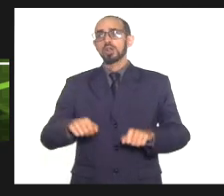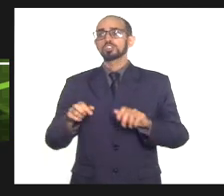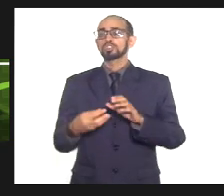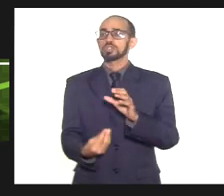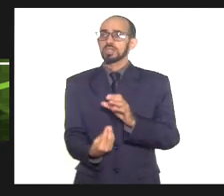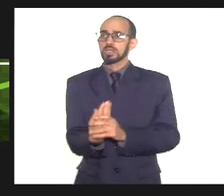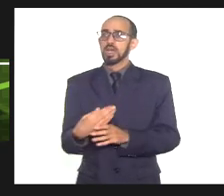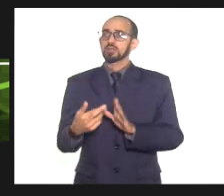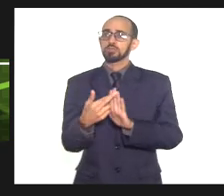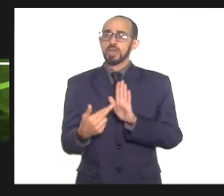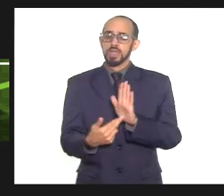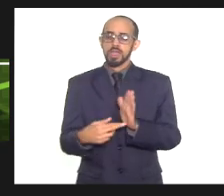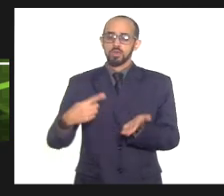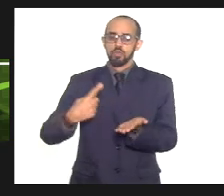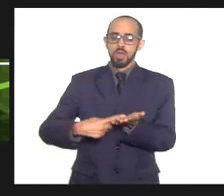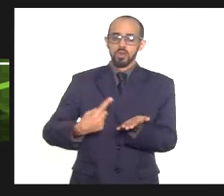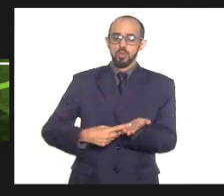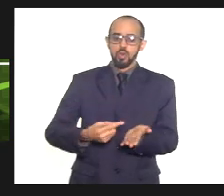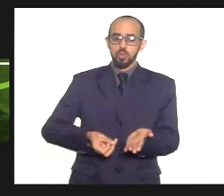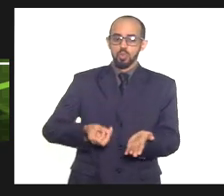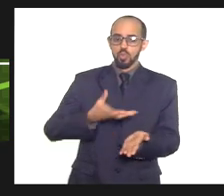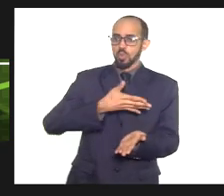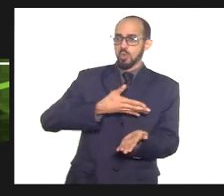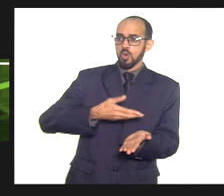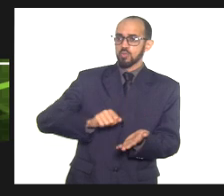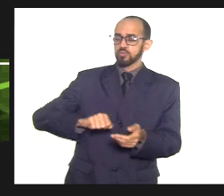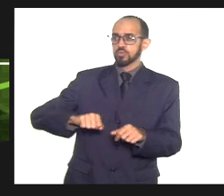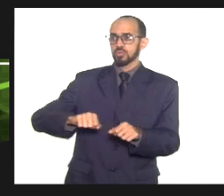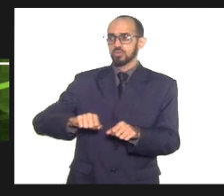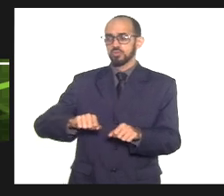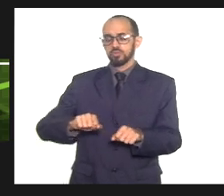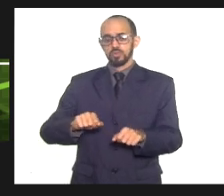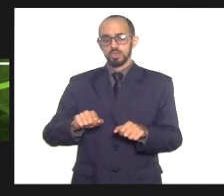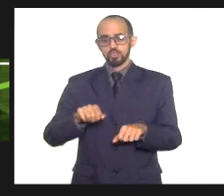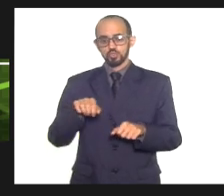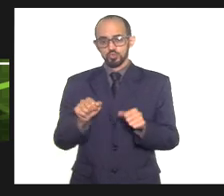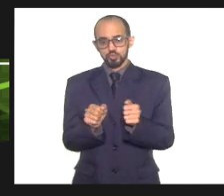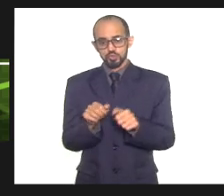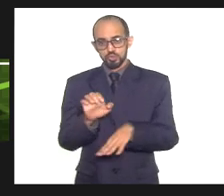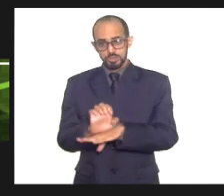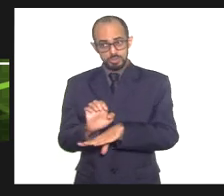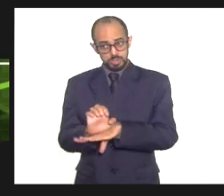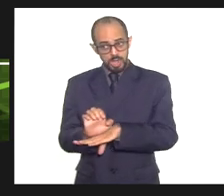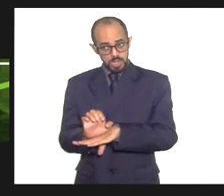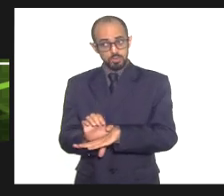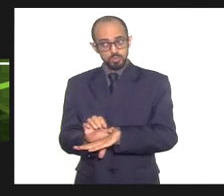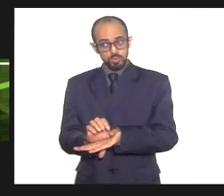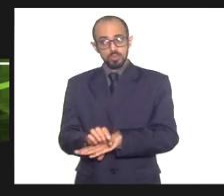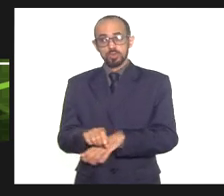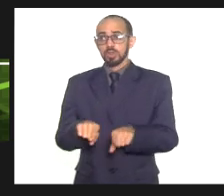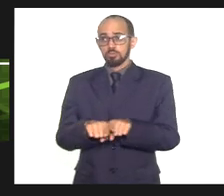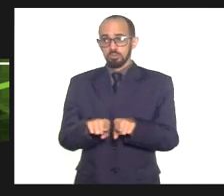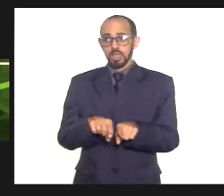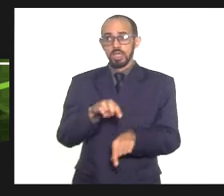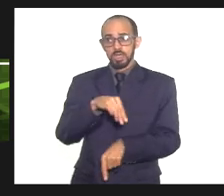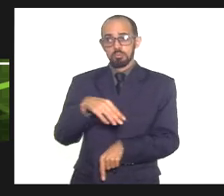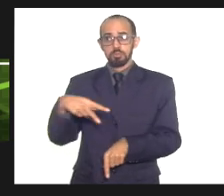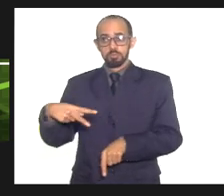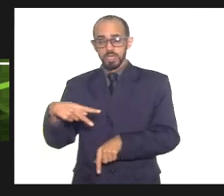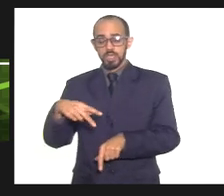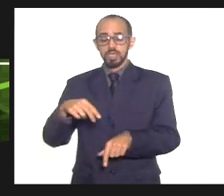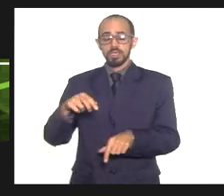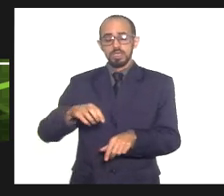do acordo recentemente celebrado entre o Estado e a ANP. E certamente seguiremos